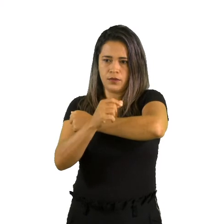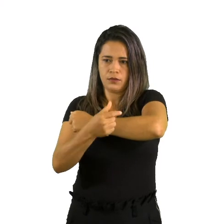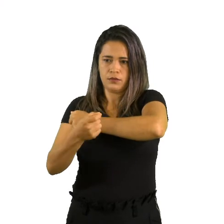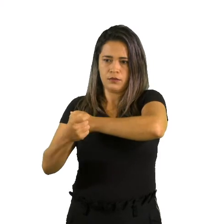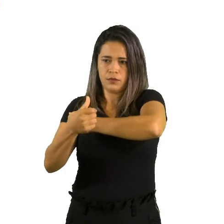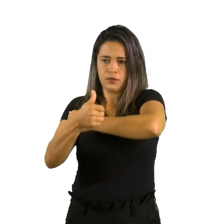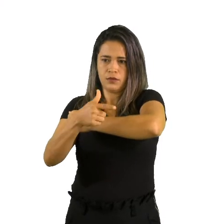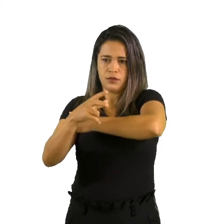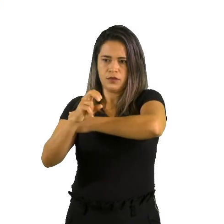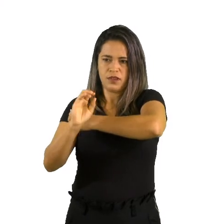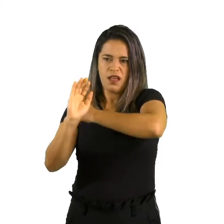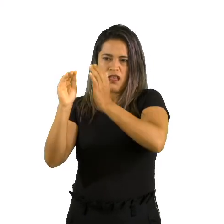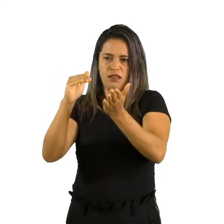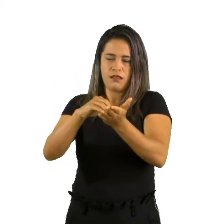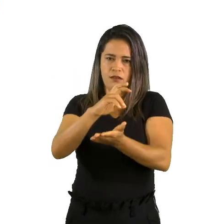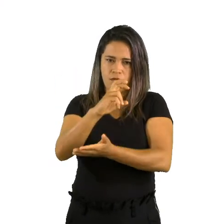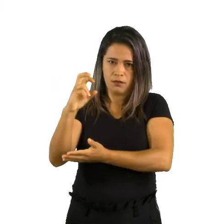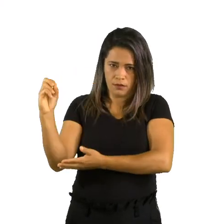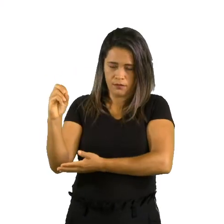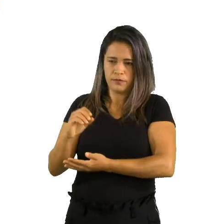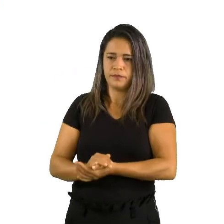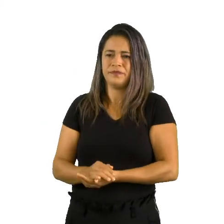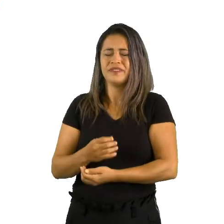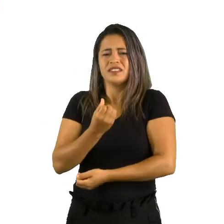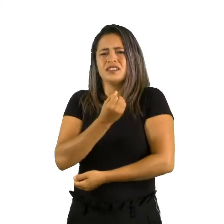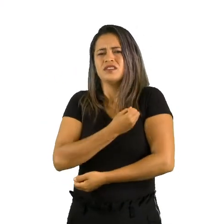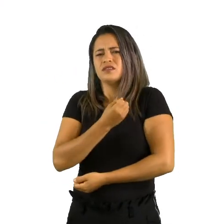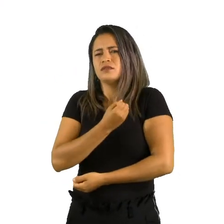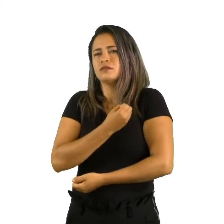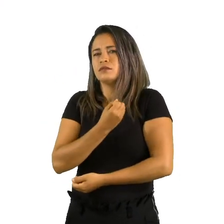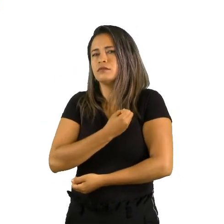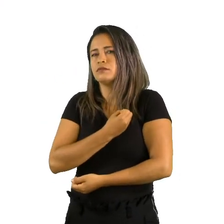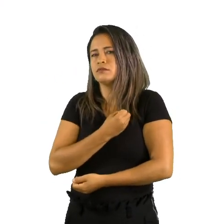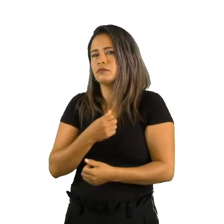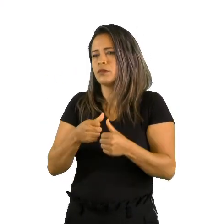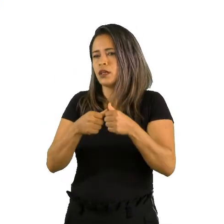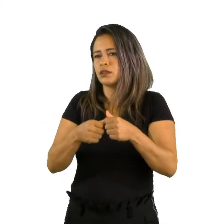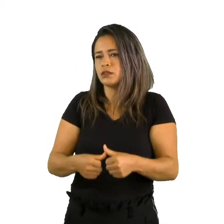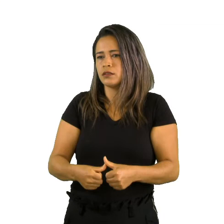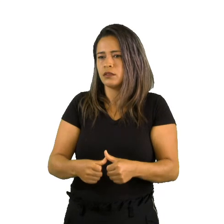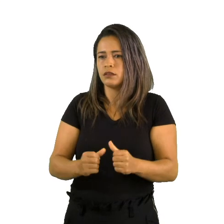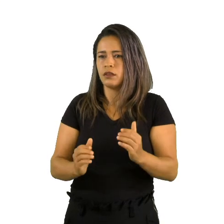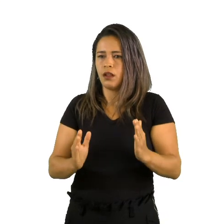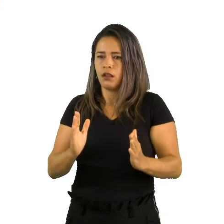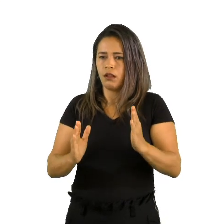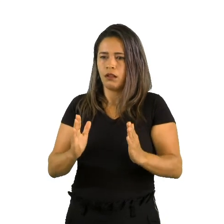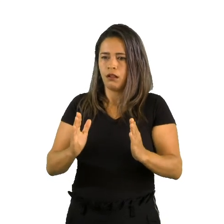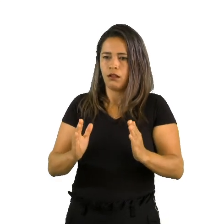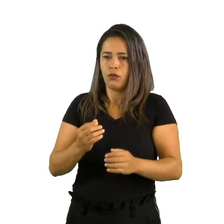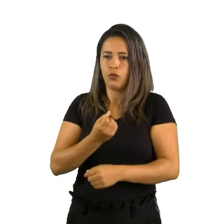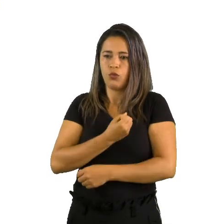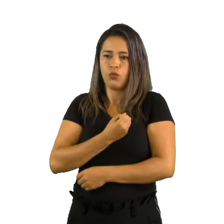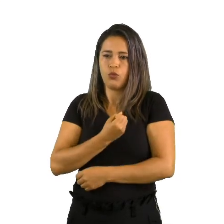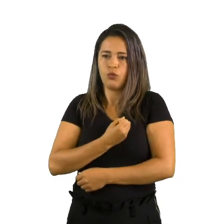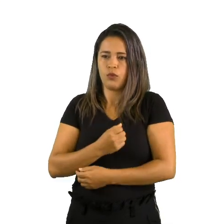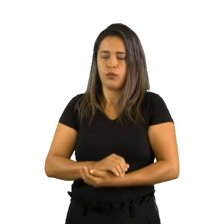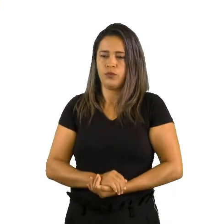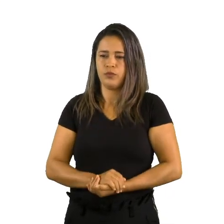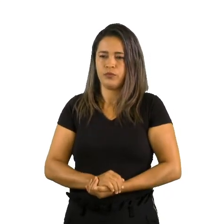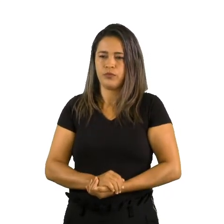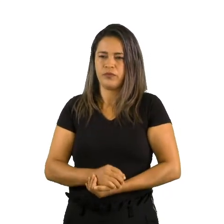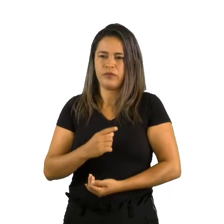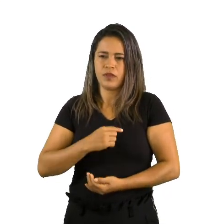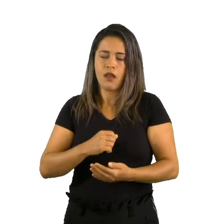250 até o 500. Esse número estará localizado entre os números. Olha só, tem